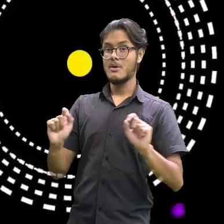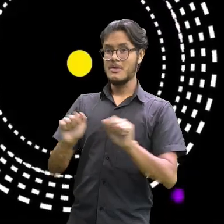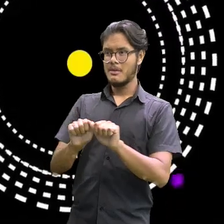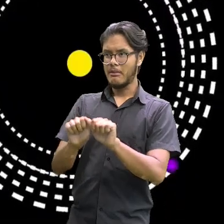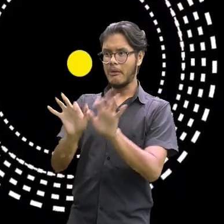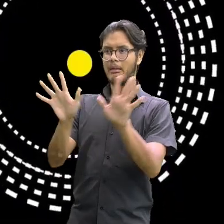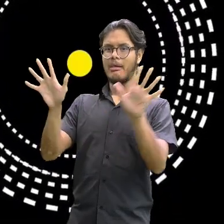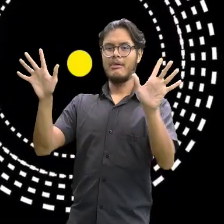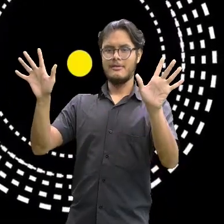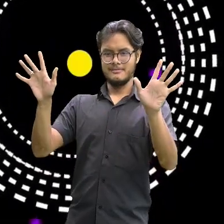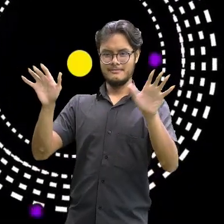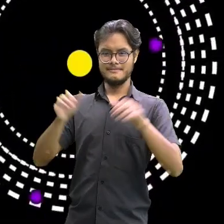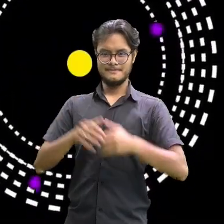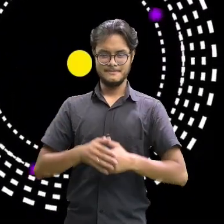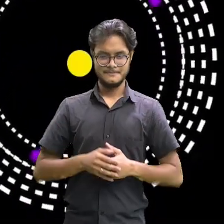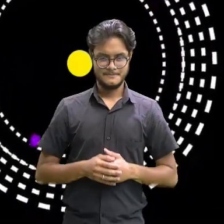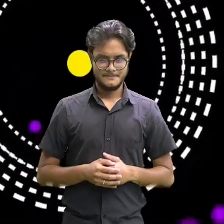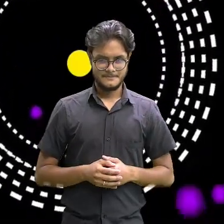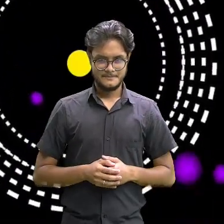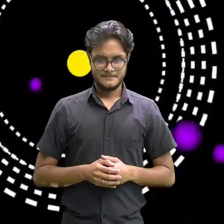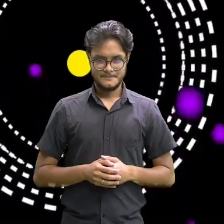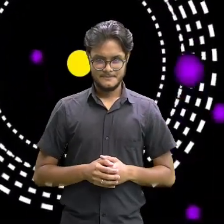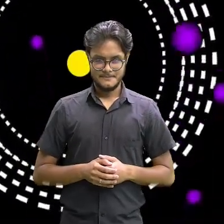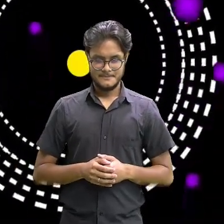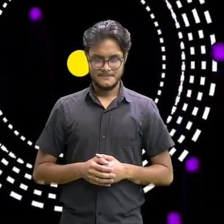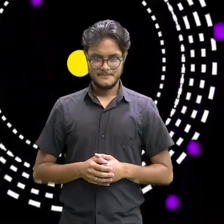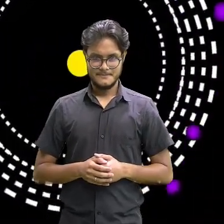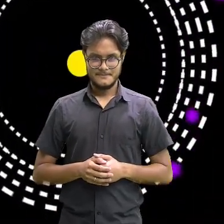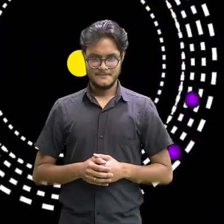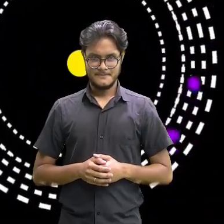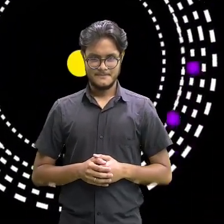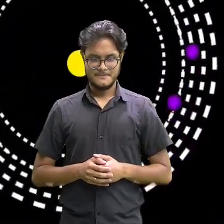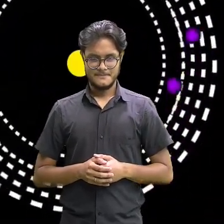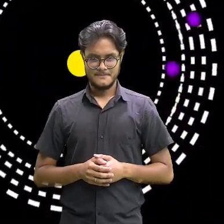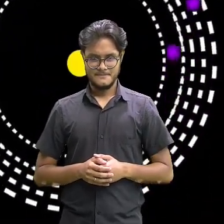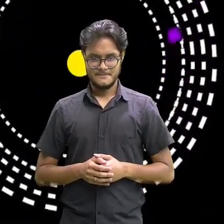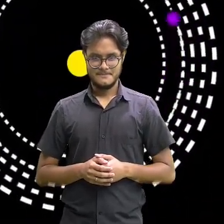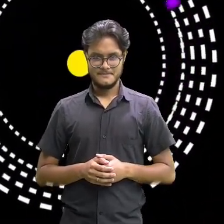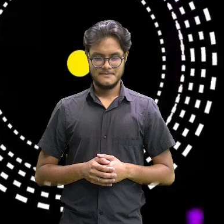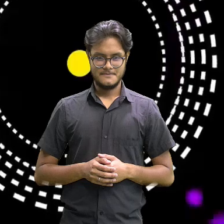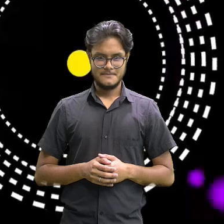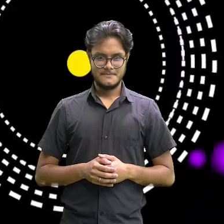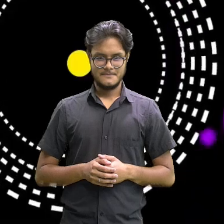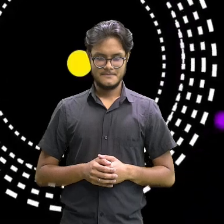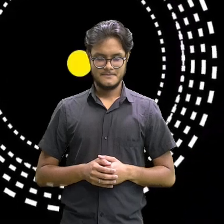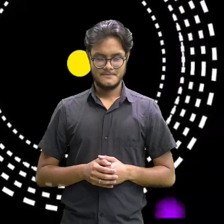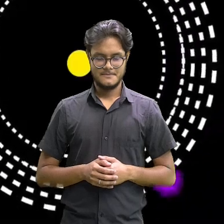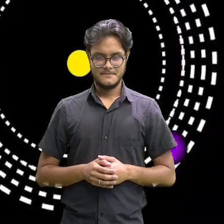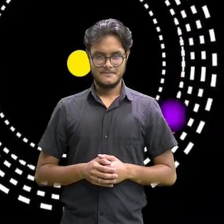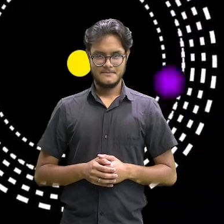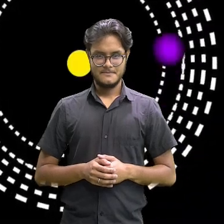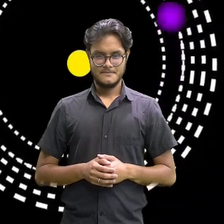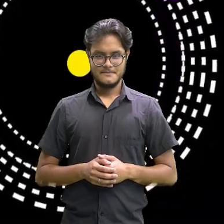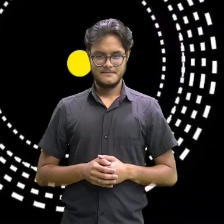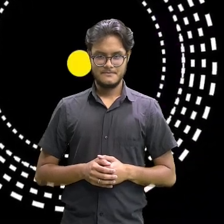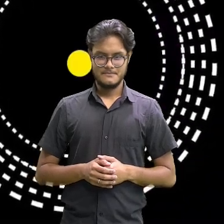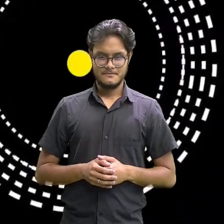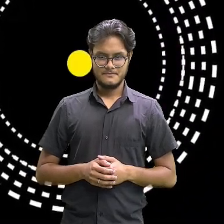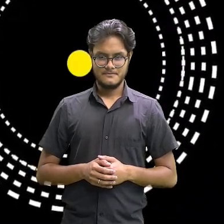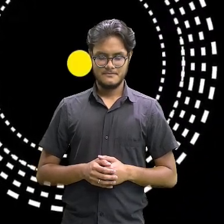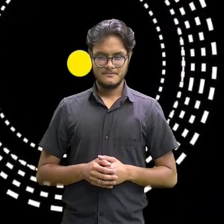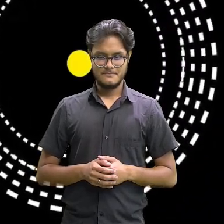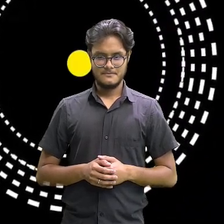algumas partículas passavam direto, outras sofriam um pequeno desvio e outras eram completamente refletidas